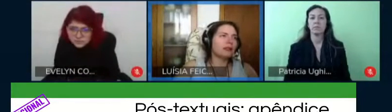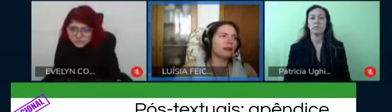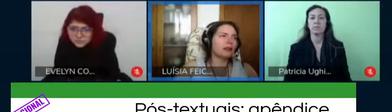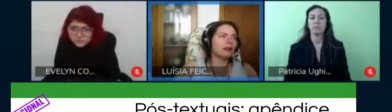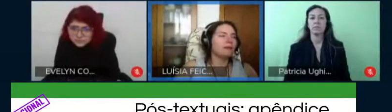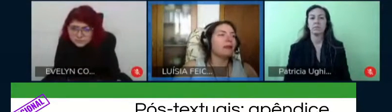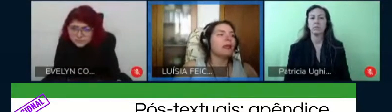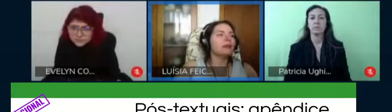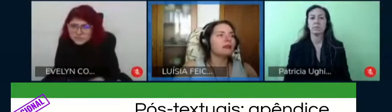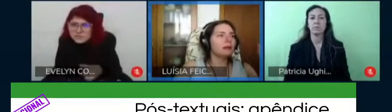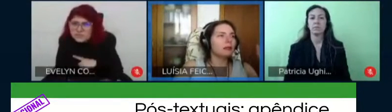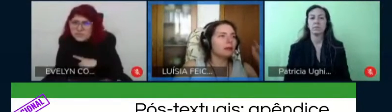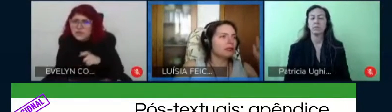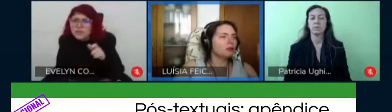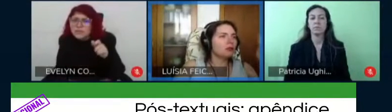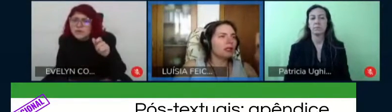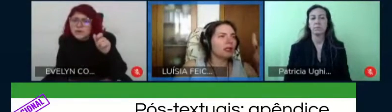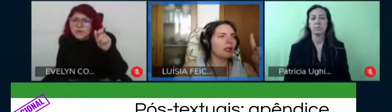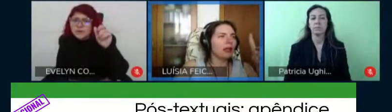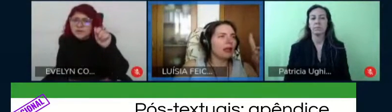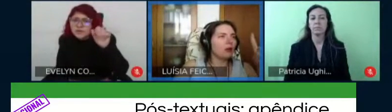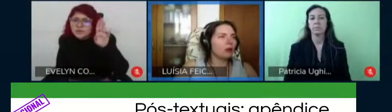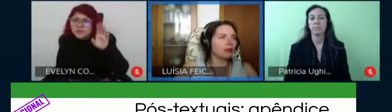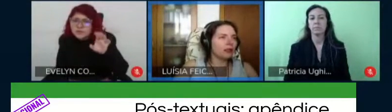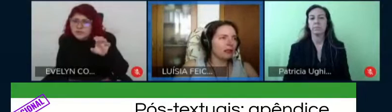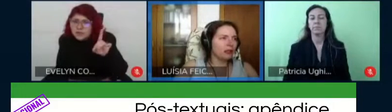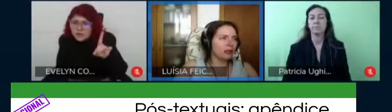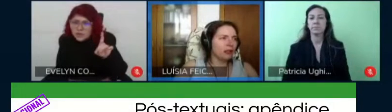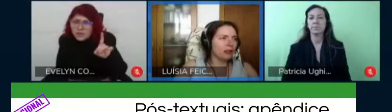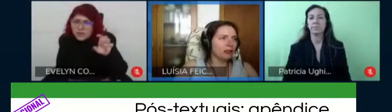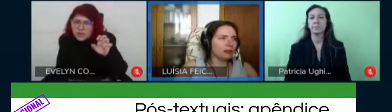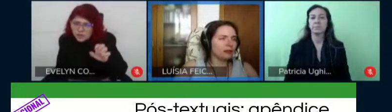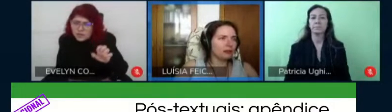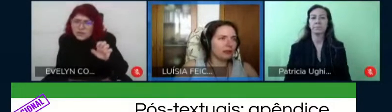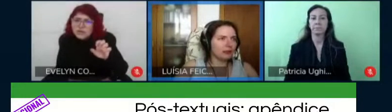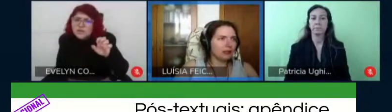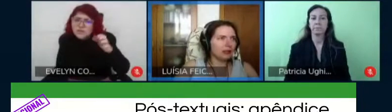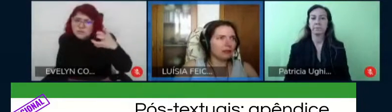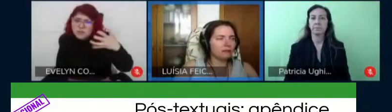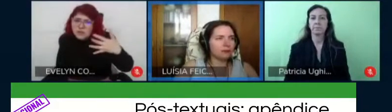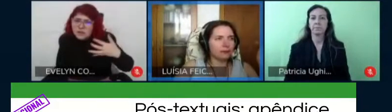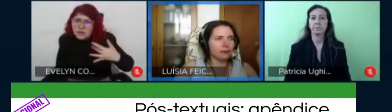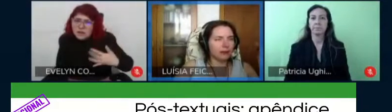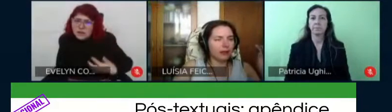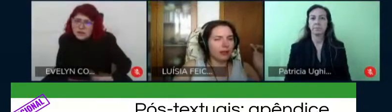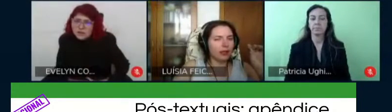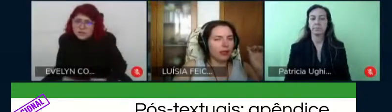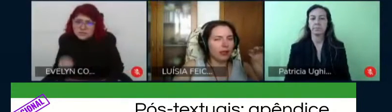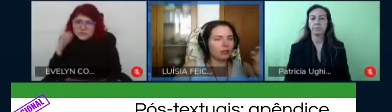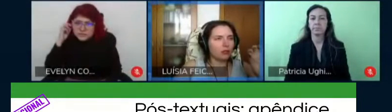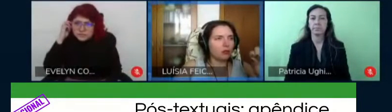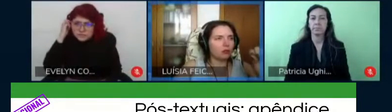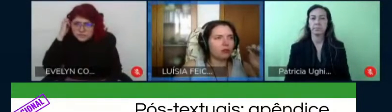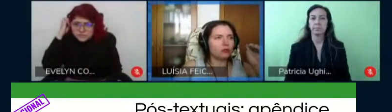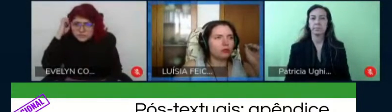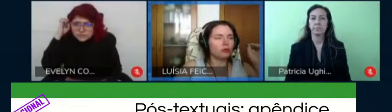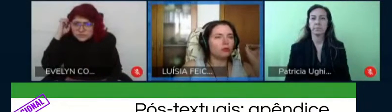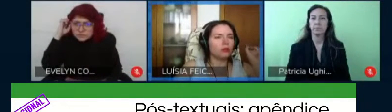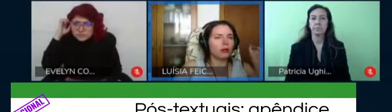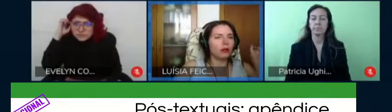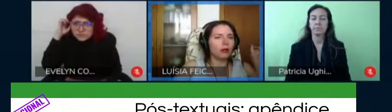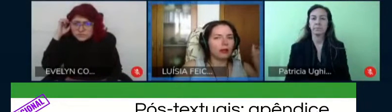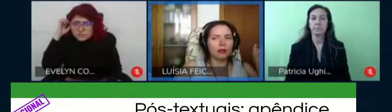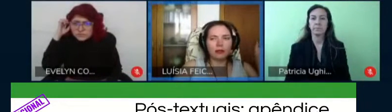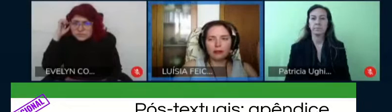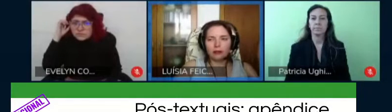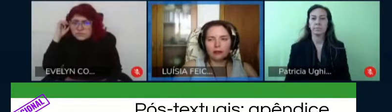B, C, D, E. Sempre lembrando que a ordem em que eles existem é de acordo